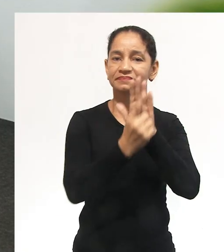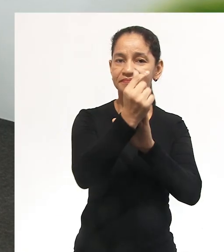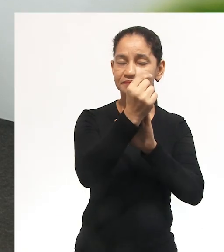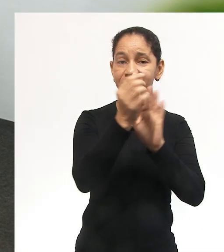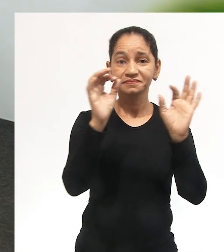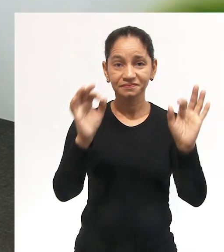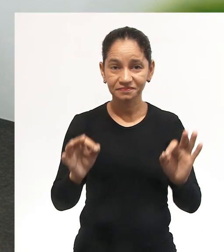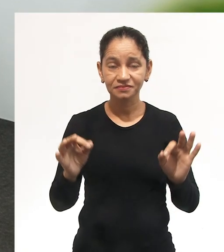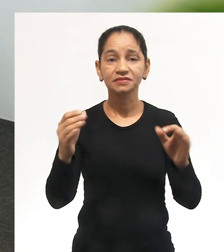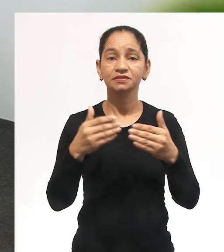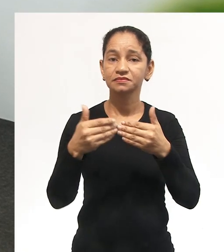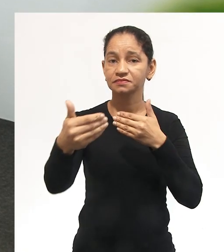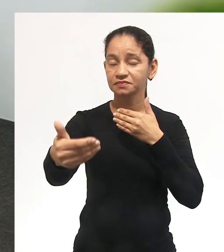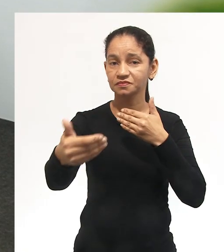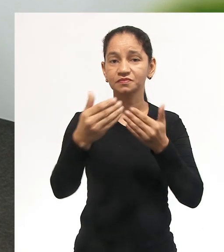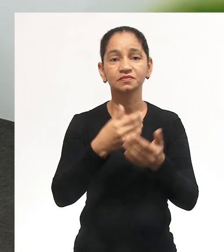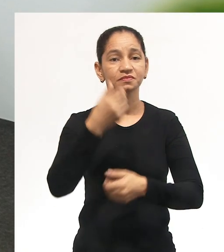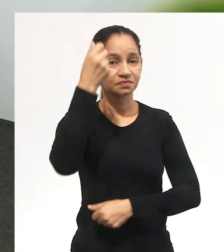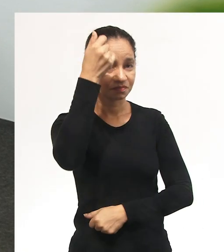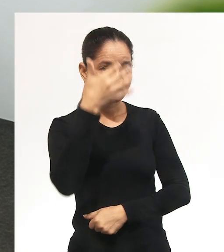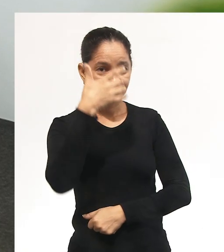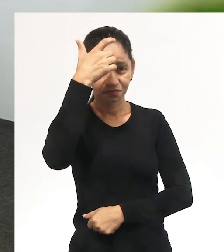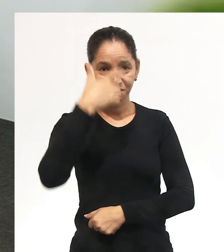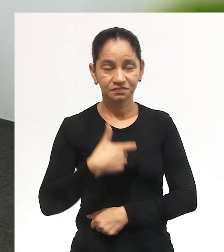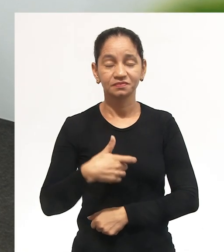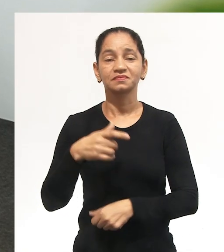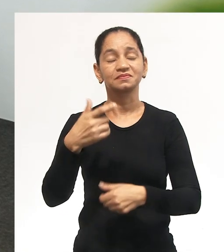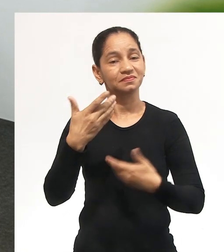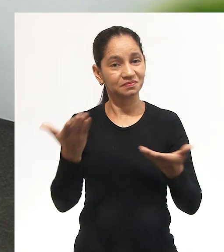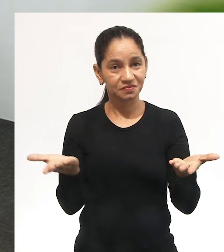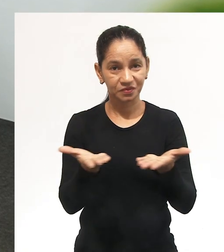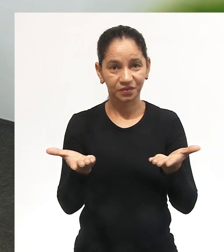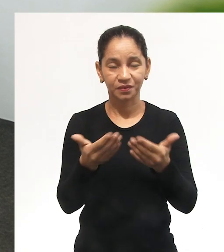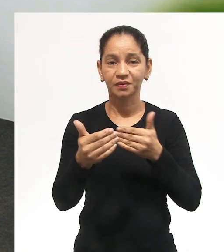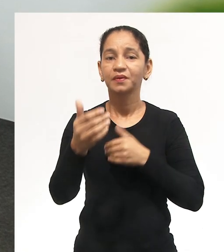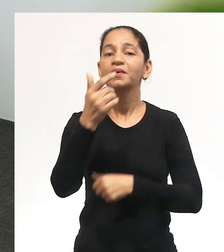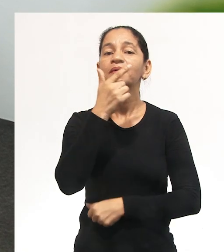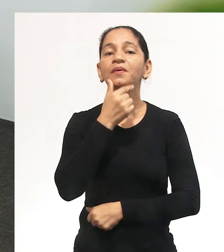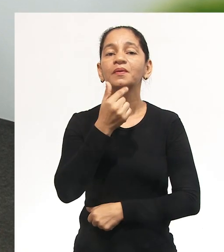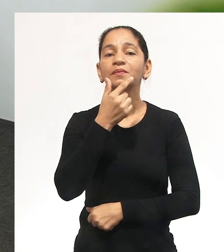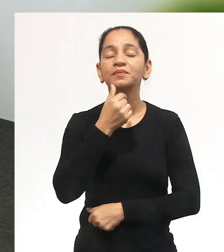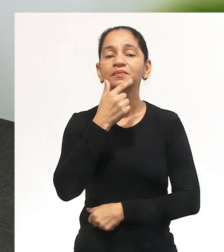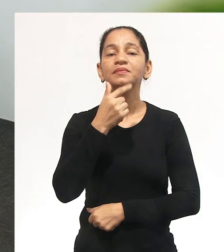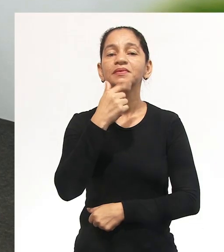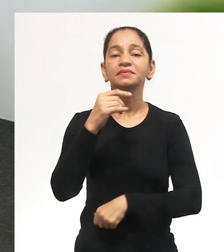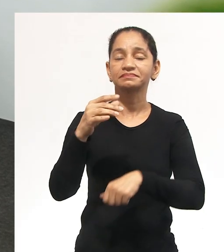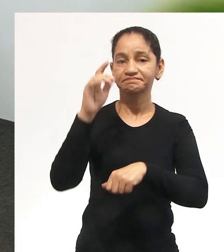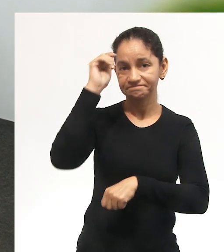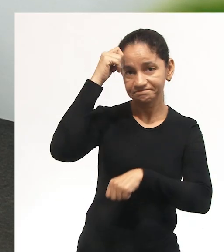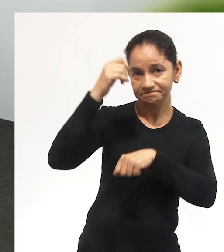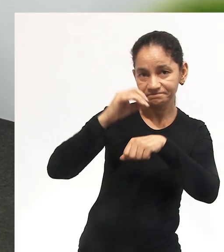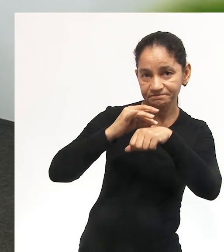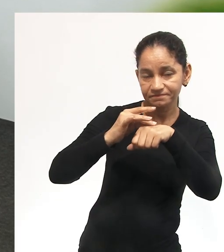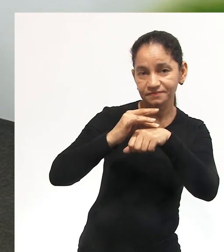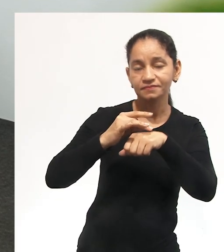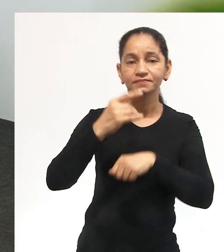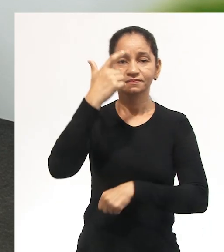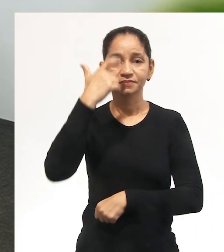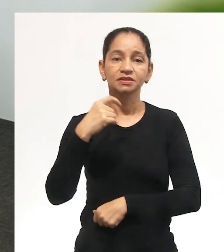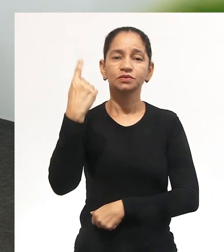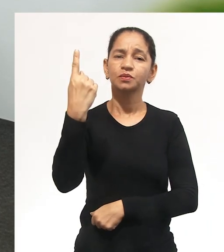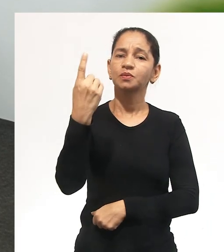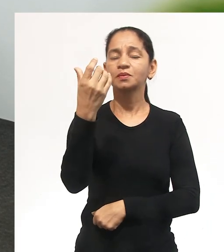Orçamentária. Vou iniciar pela minha audiodescrição. Sou homem, negro, meço